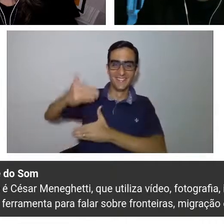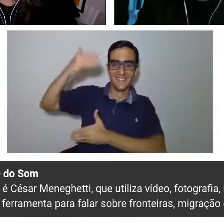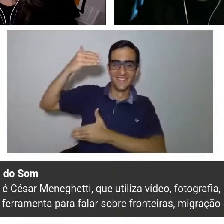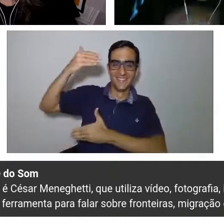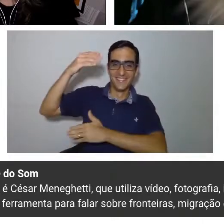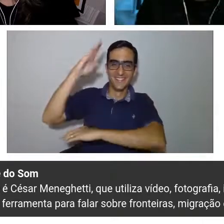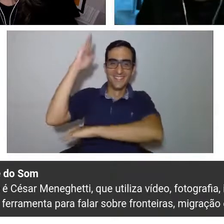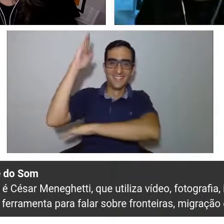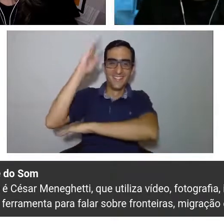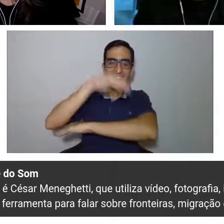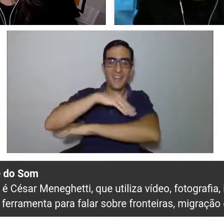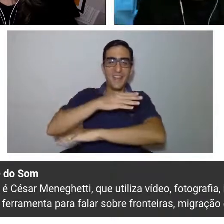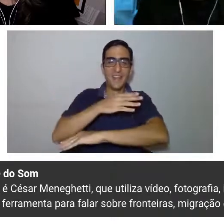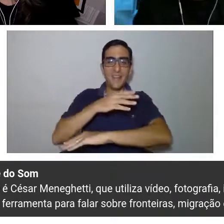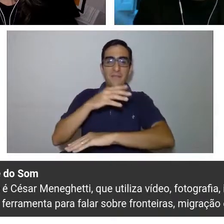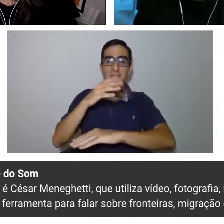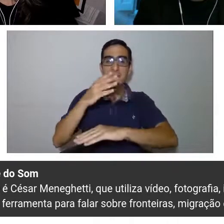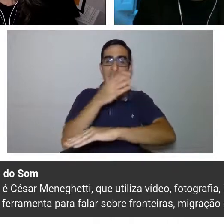janela